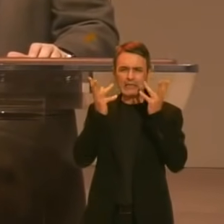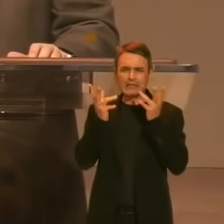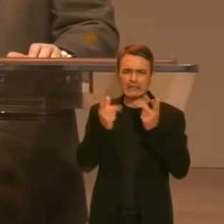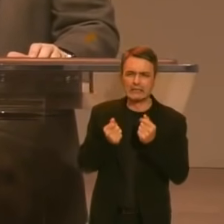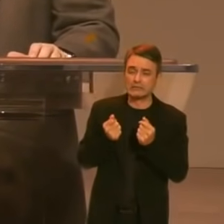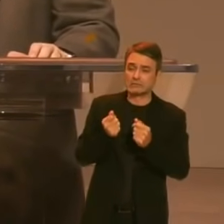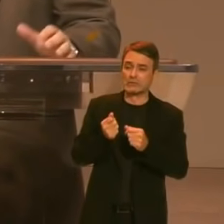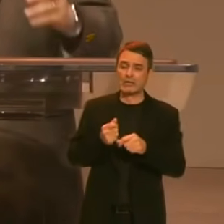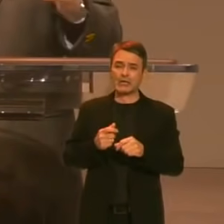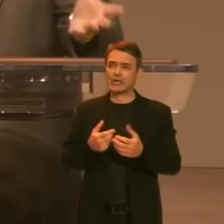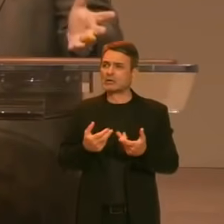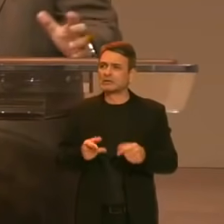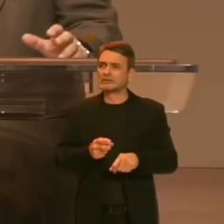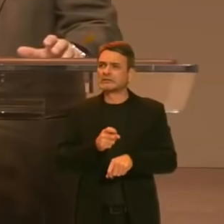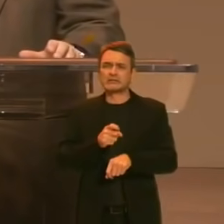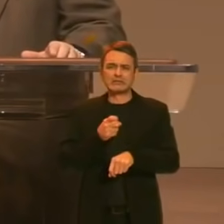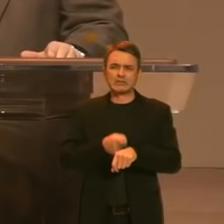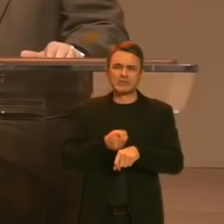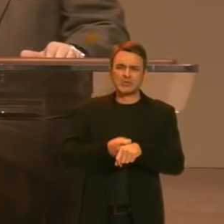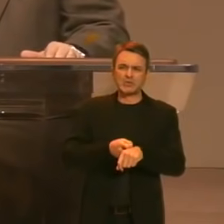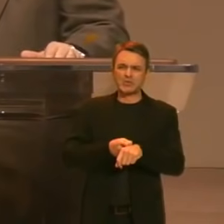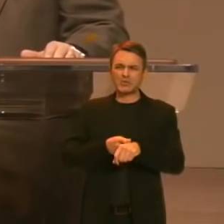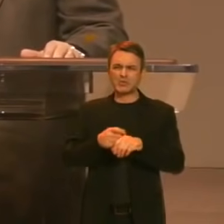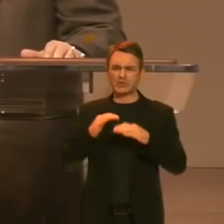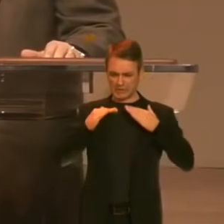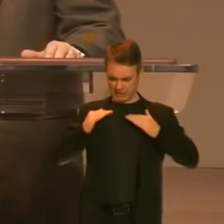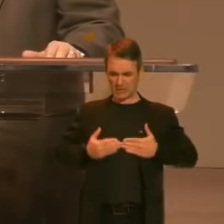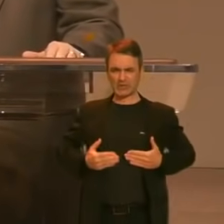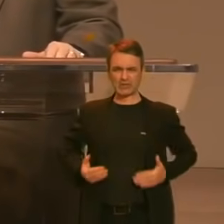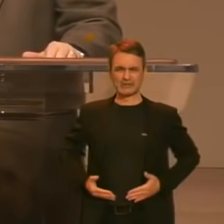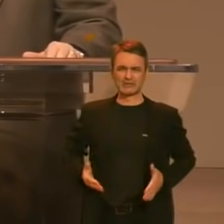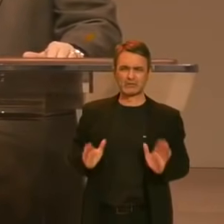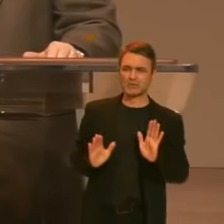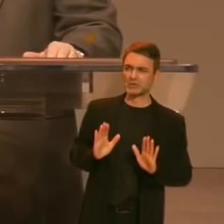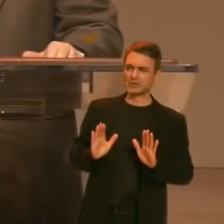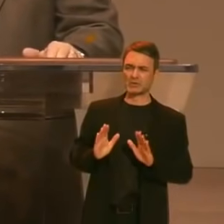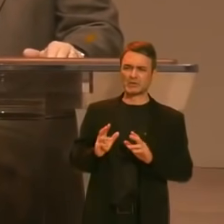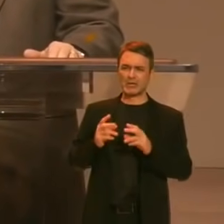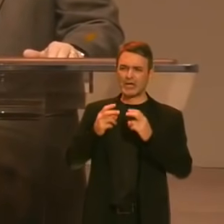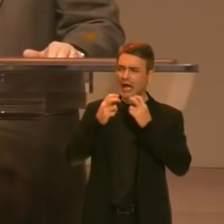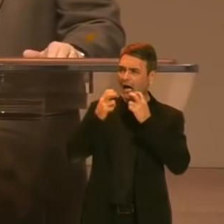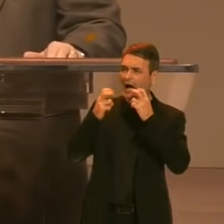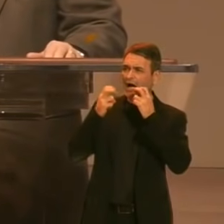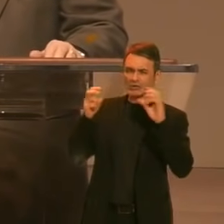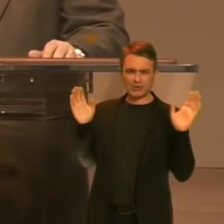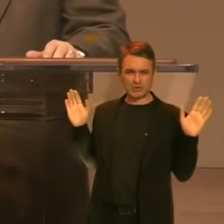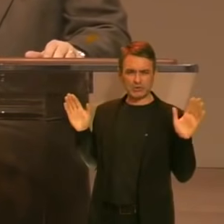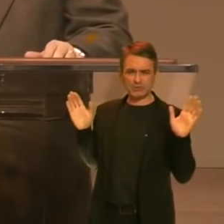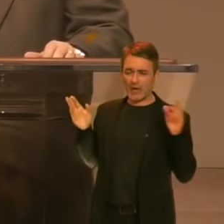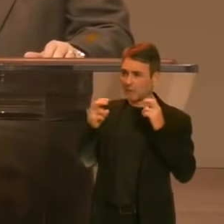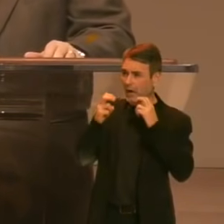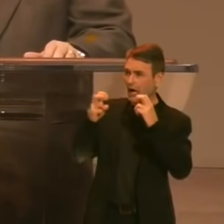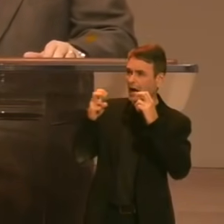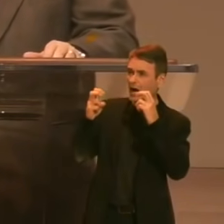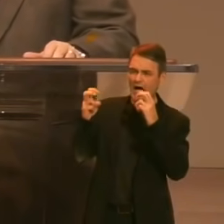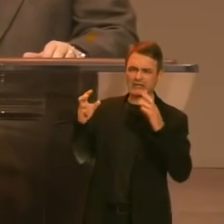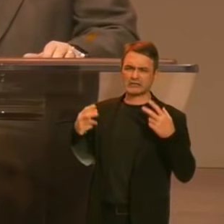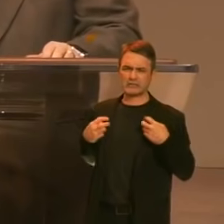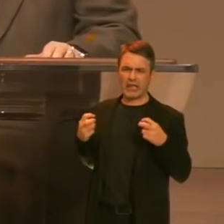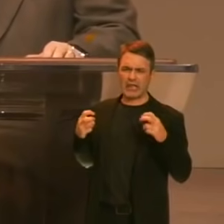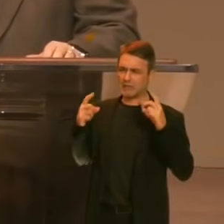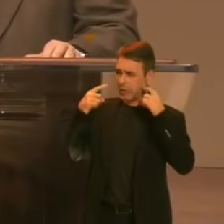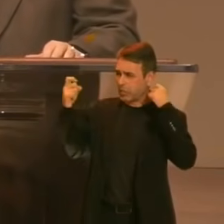como coraças de ferro, e o som das suas asas era como o barulho de